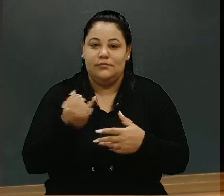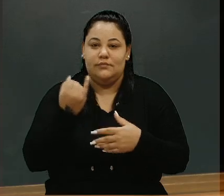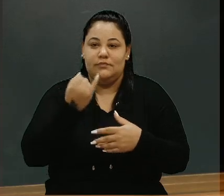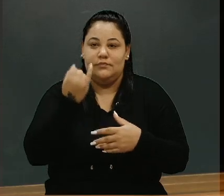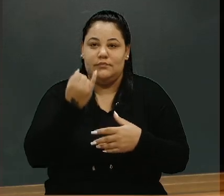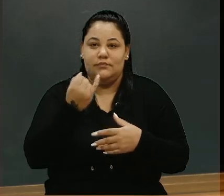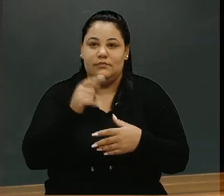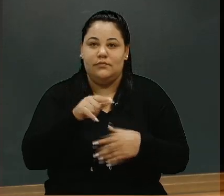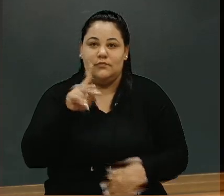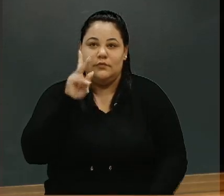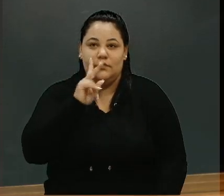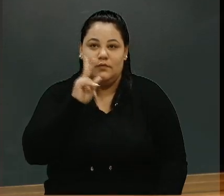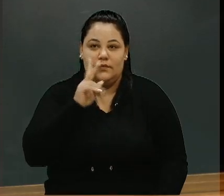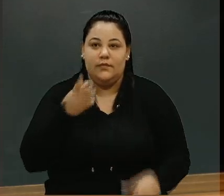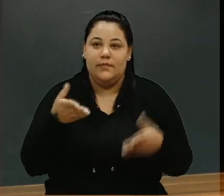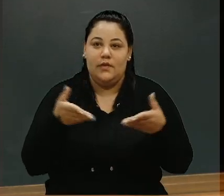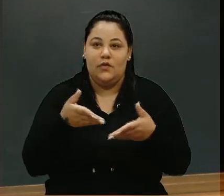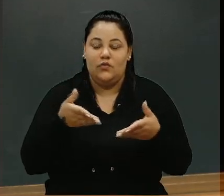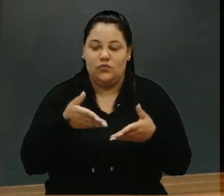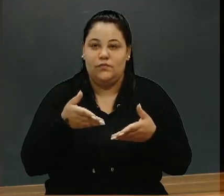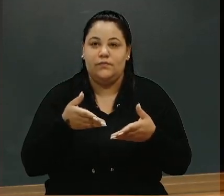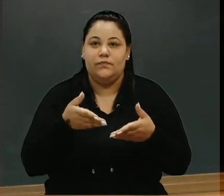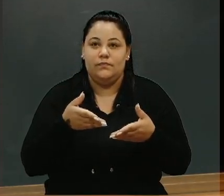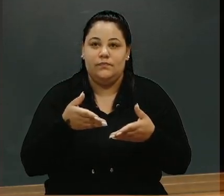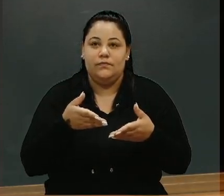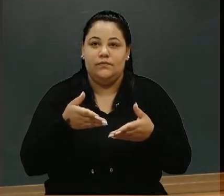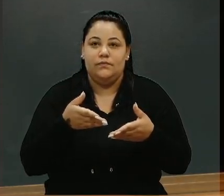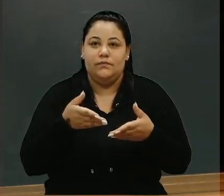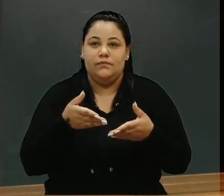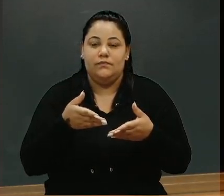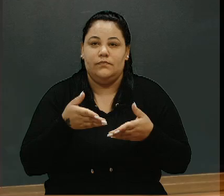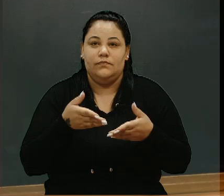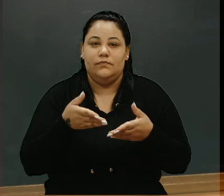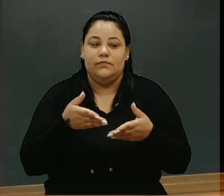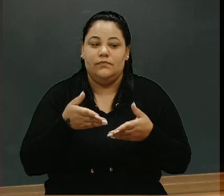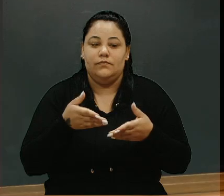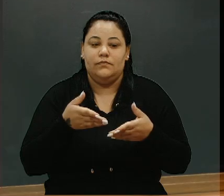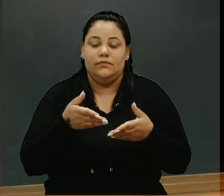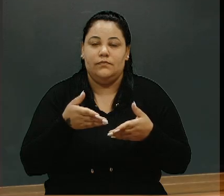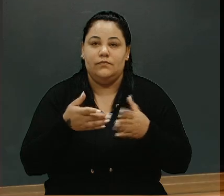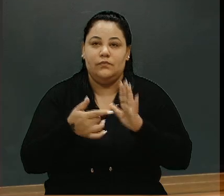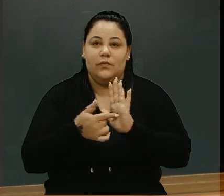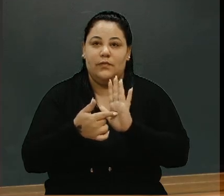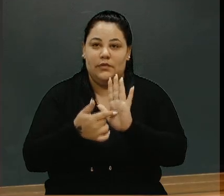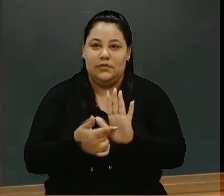vai ser recordado hoje a partir de uma apresentação